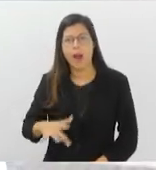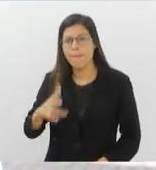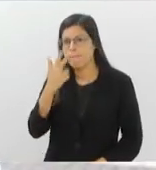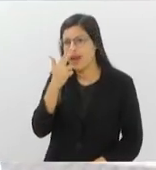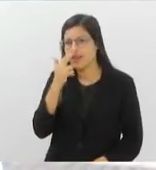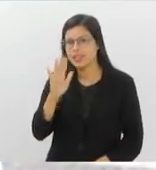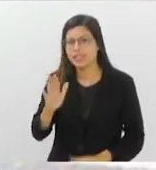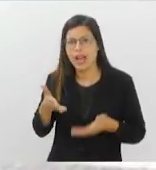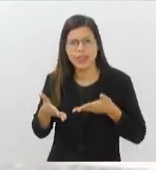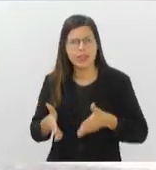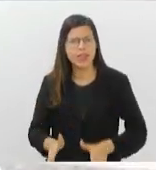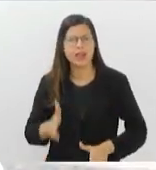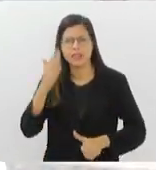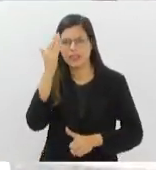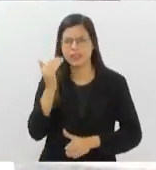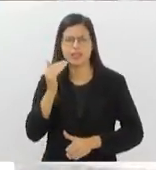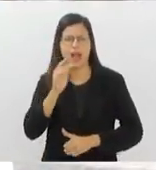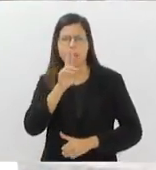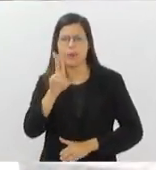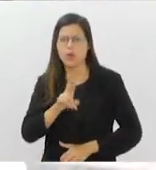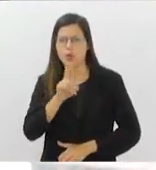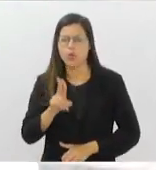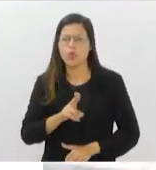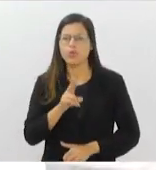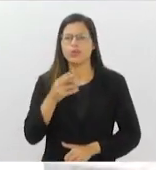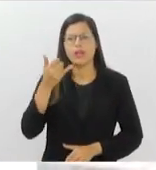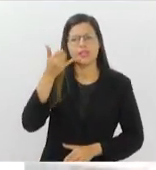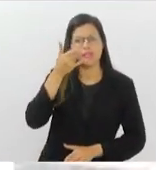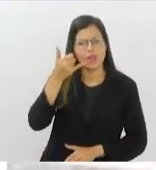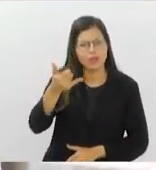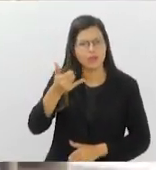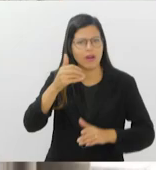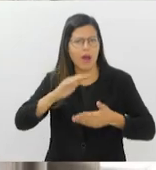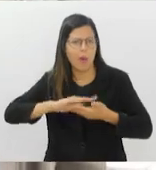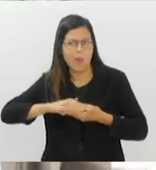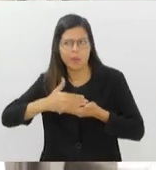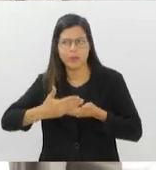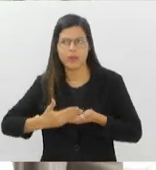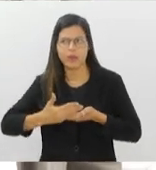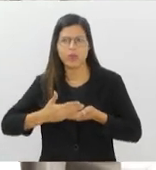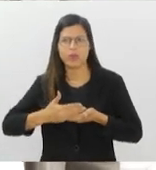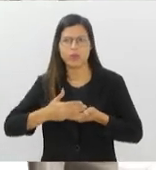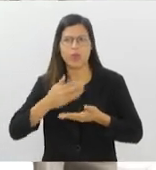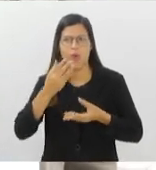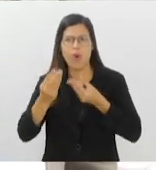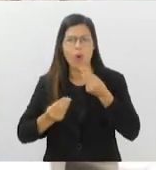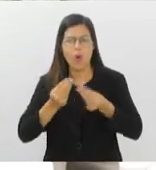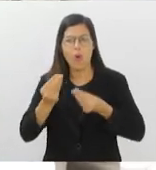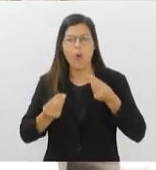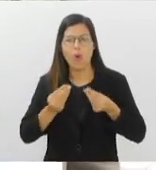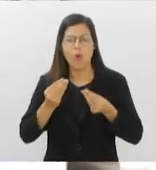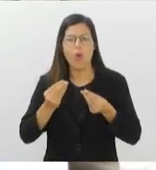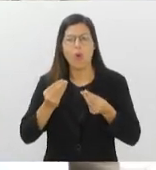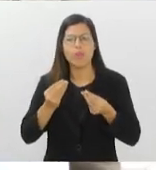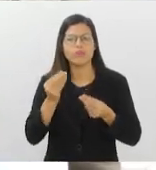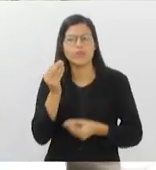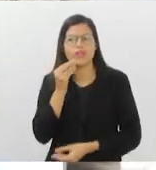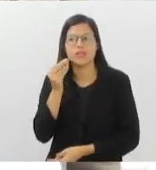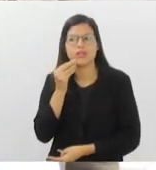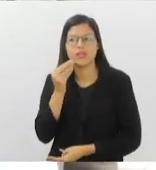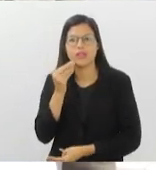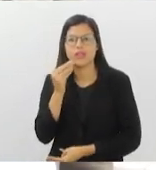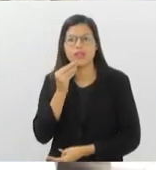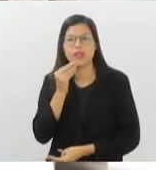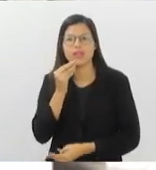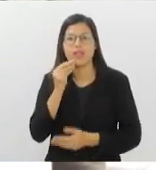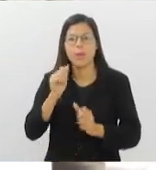sabem mexer num celular, num laptop, enfim, nessas áreas bem da informática. Como tentar sair desse lado da